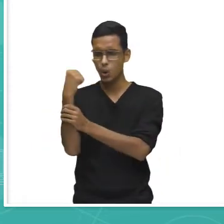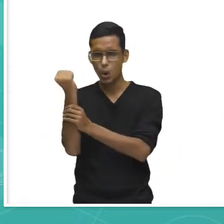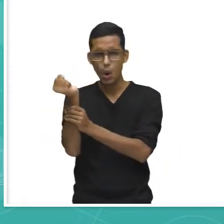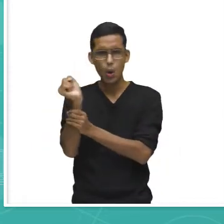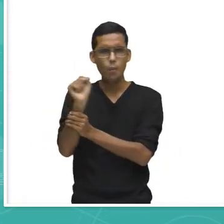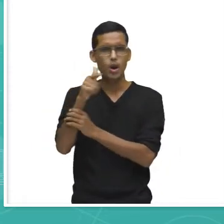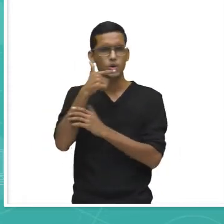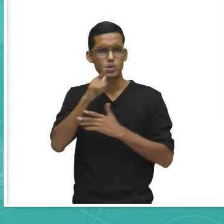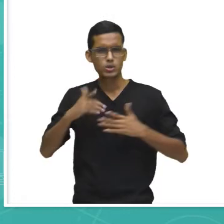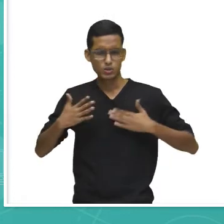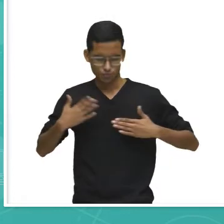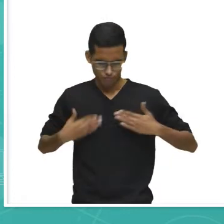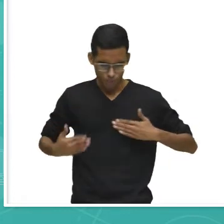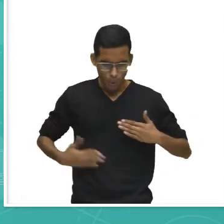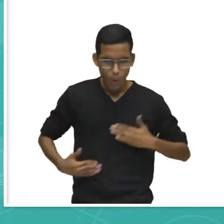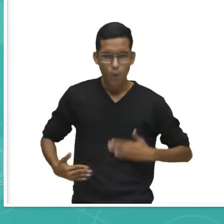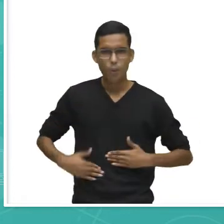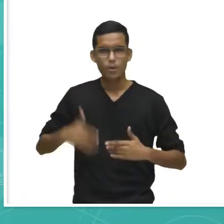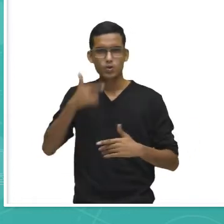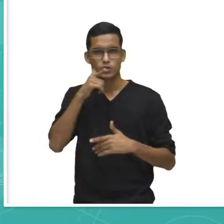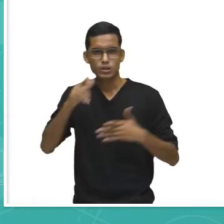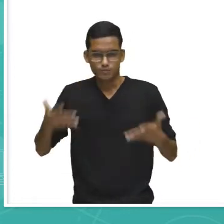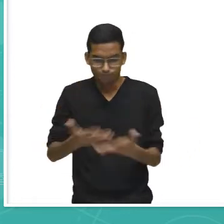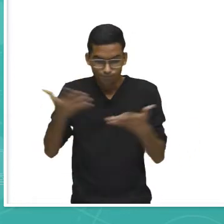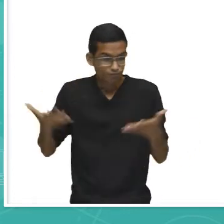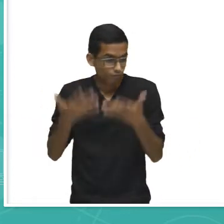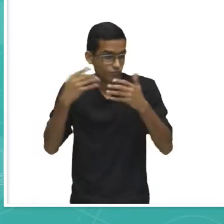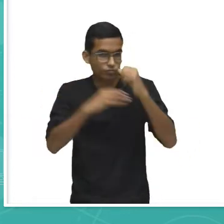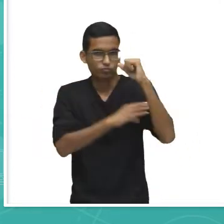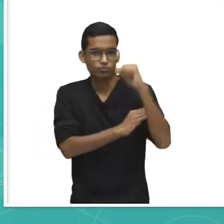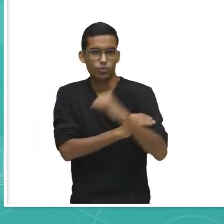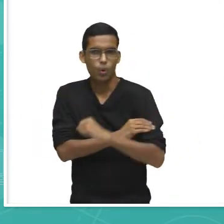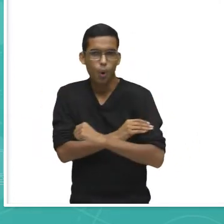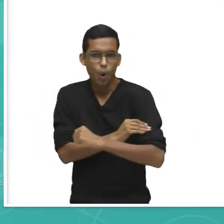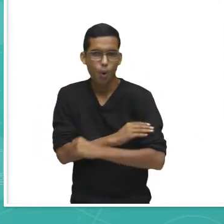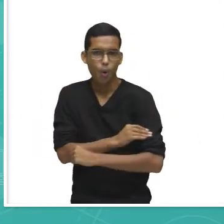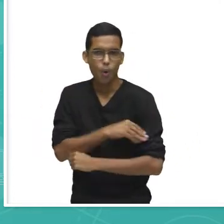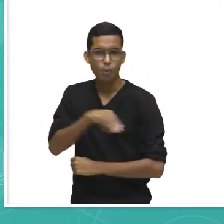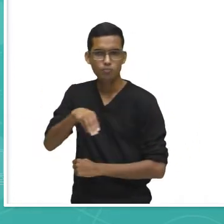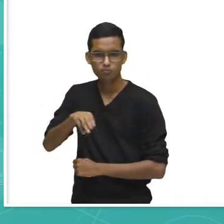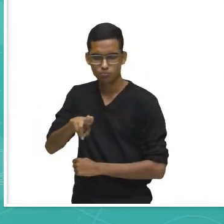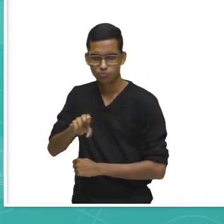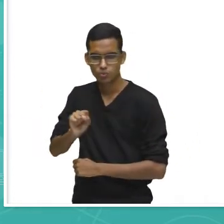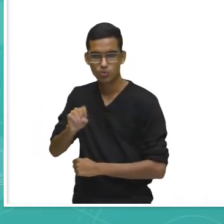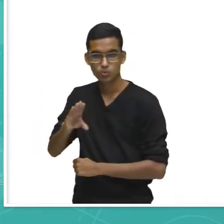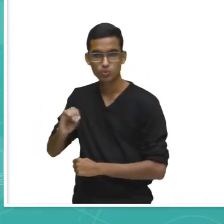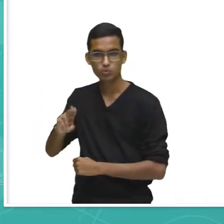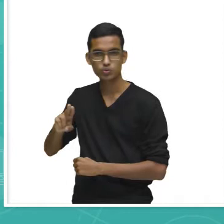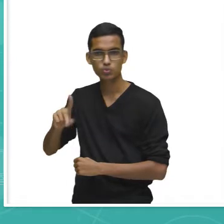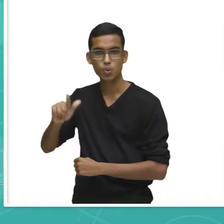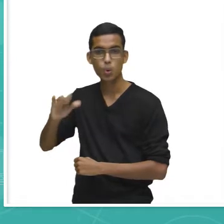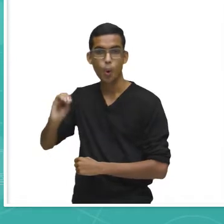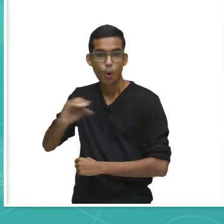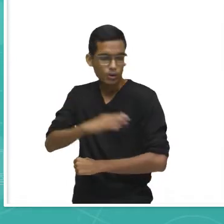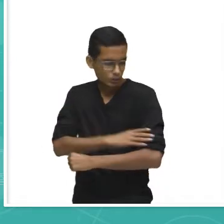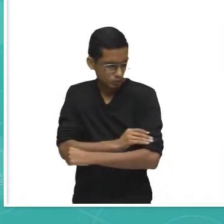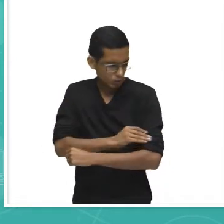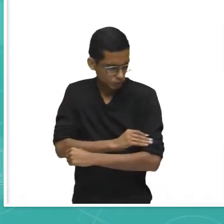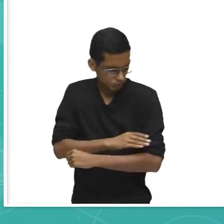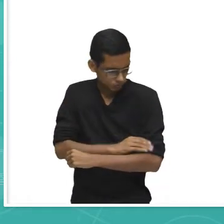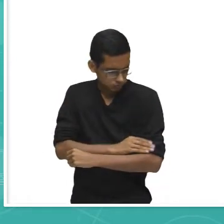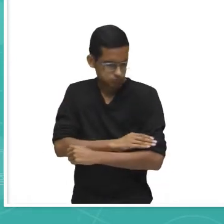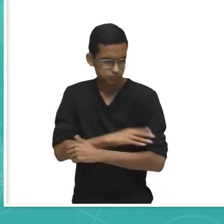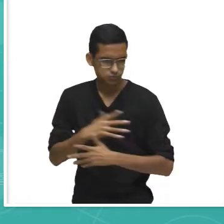ativar fisiologicamente o organismo, ou seja, vai oxigenar os tecidos e aumentar a frequência